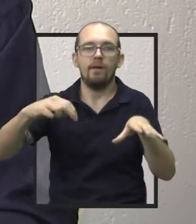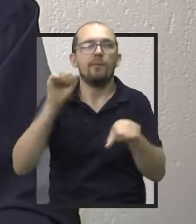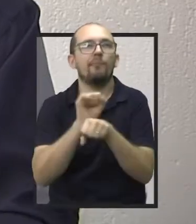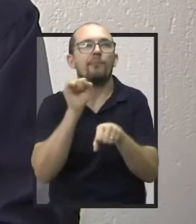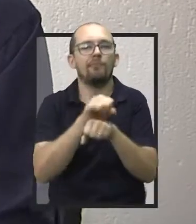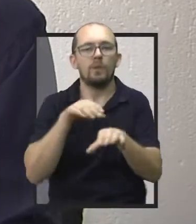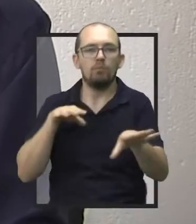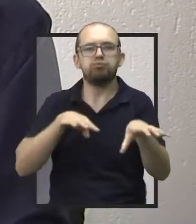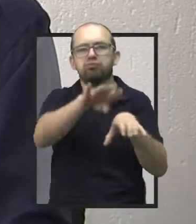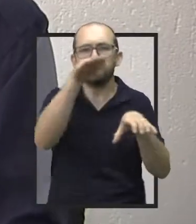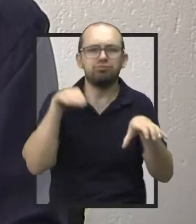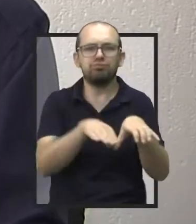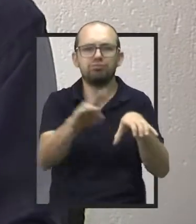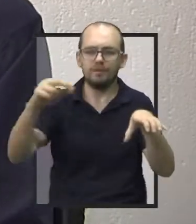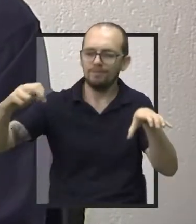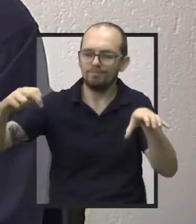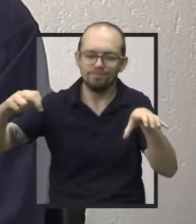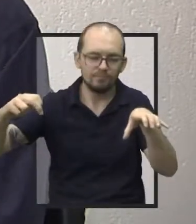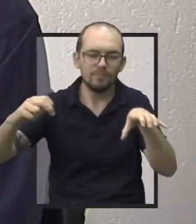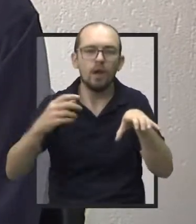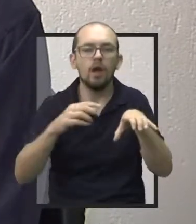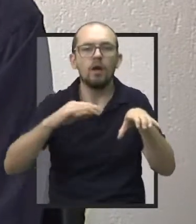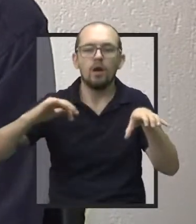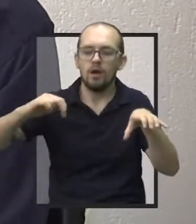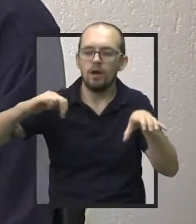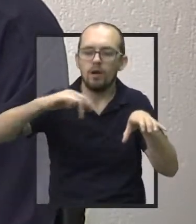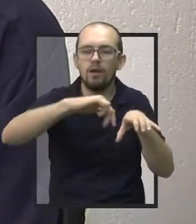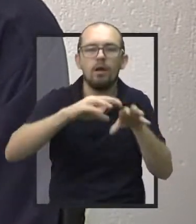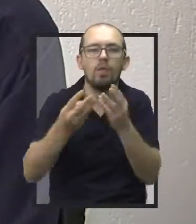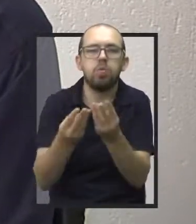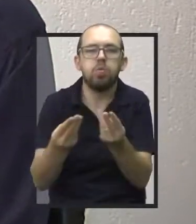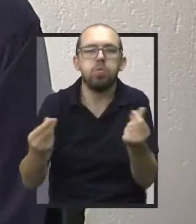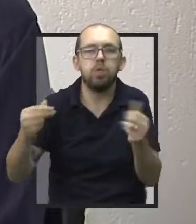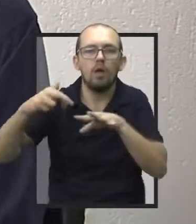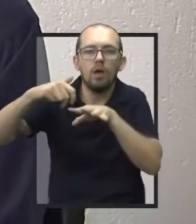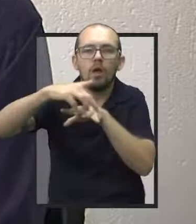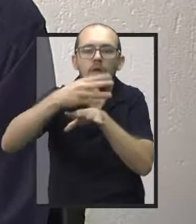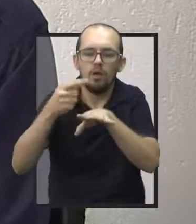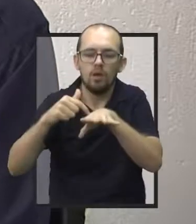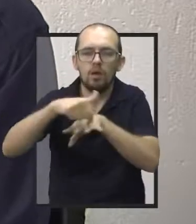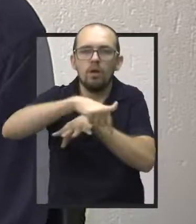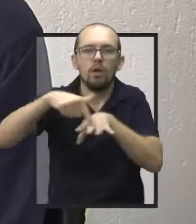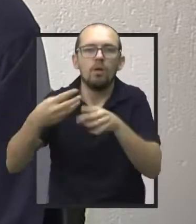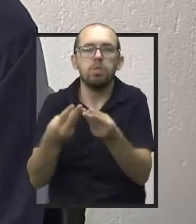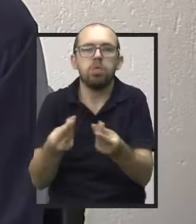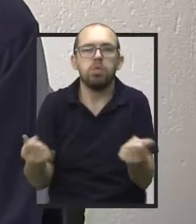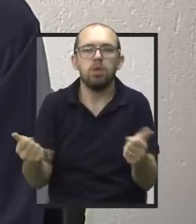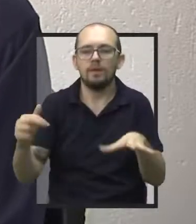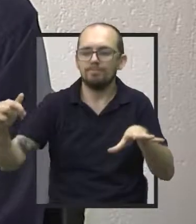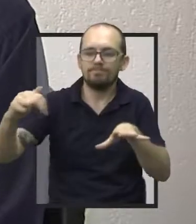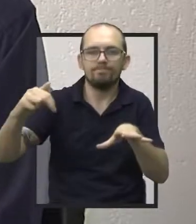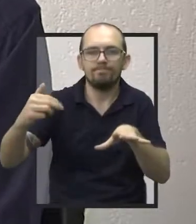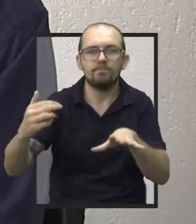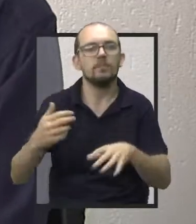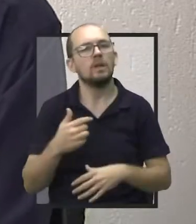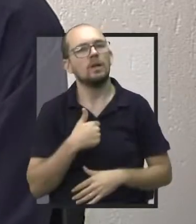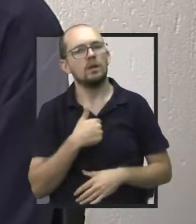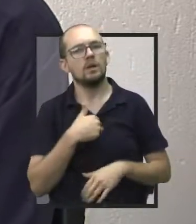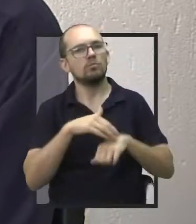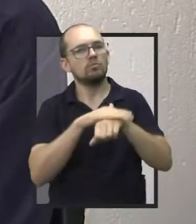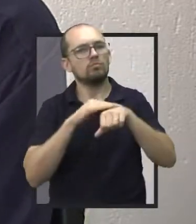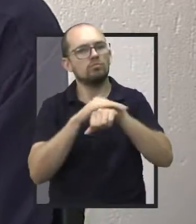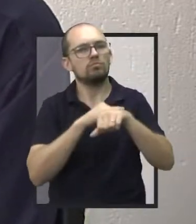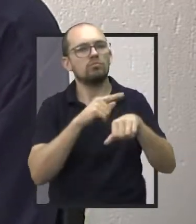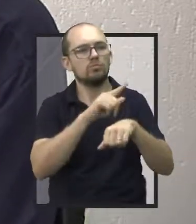marcação que tinha lhe já assumiu praticamento então nós tivemos conversando com o gerente inclusive do submercado panelão me